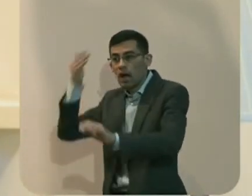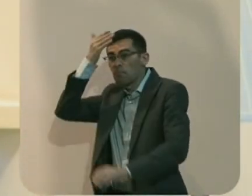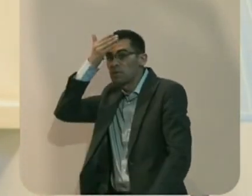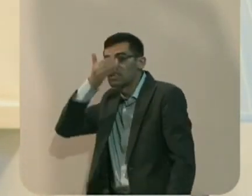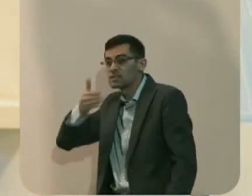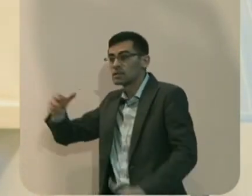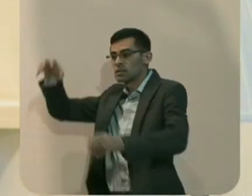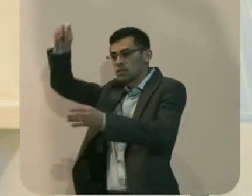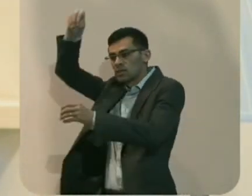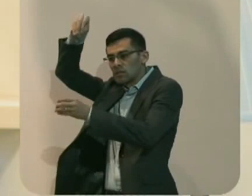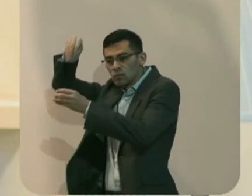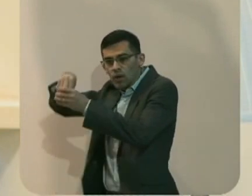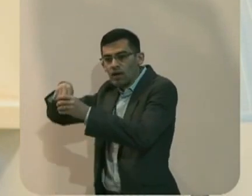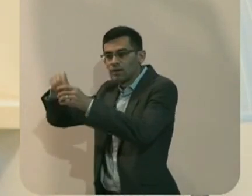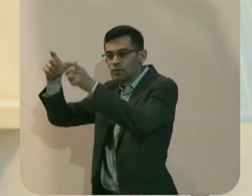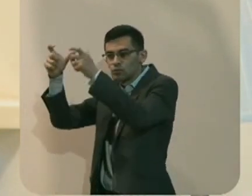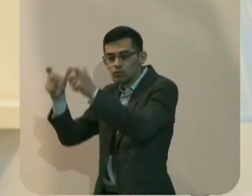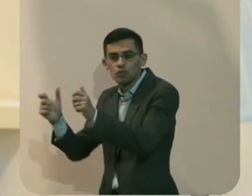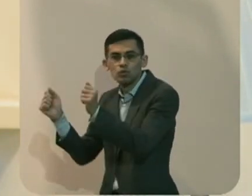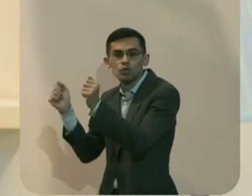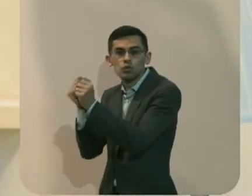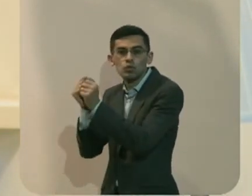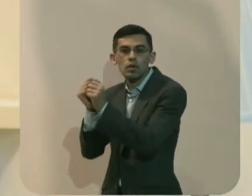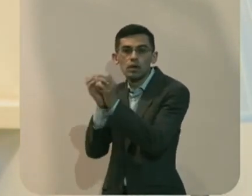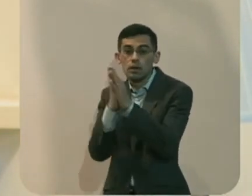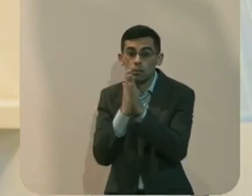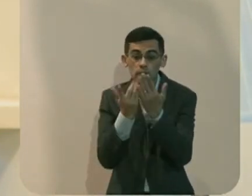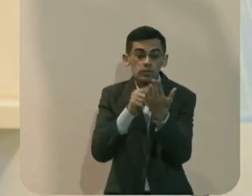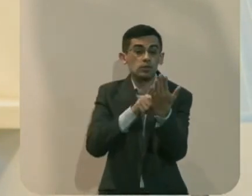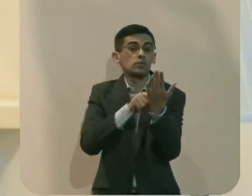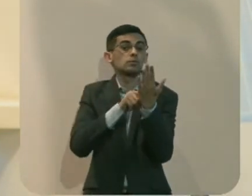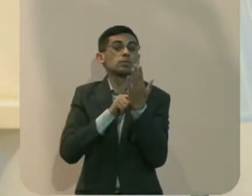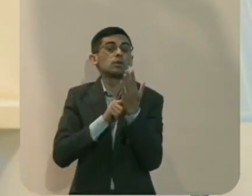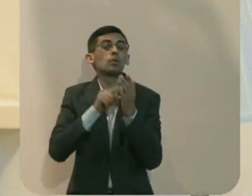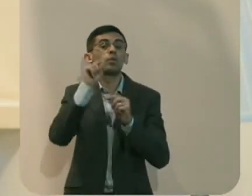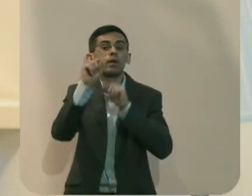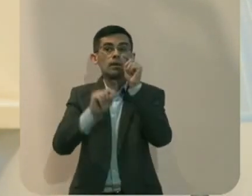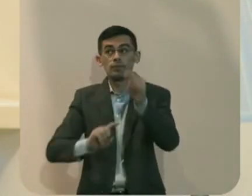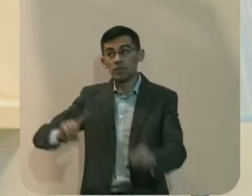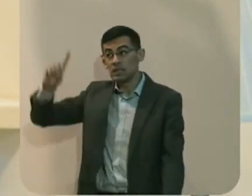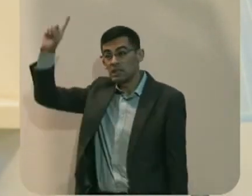lugar poderosamente. E a Bíblia diz que Deus